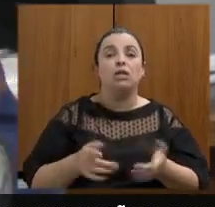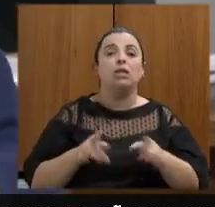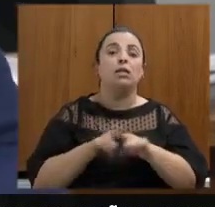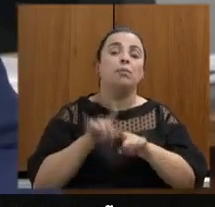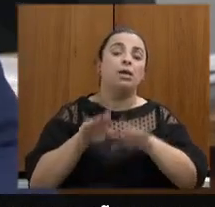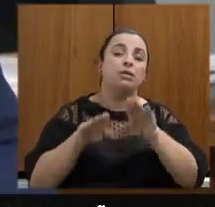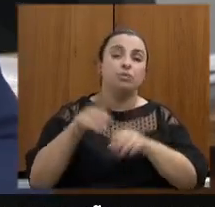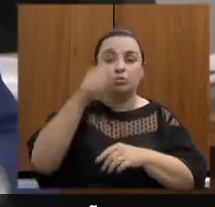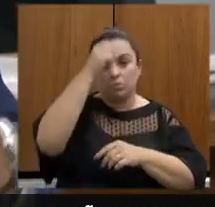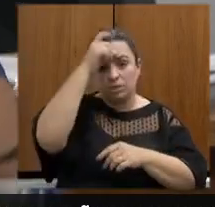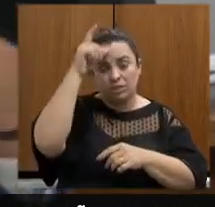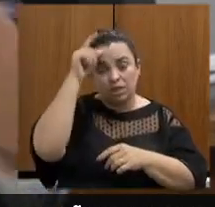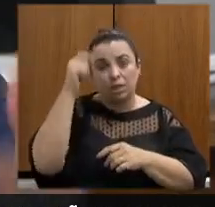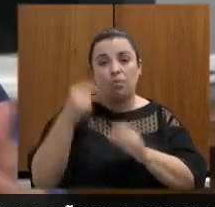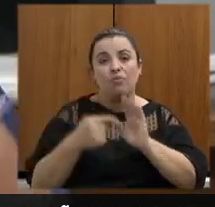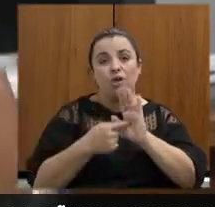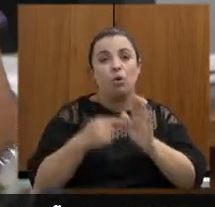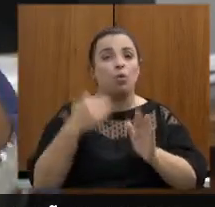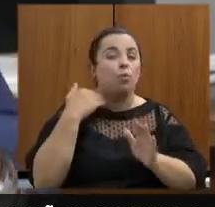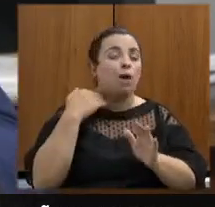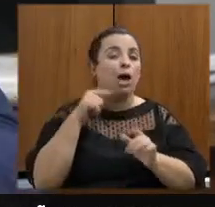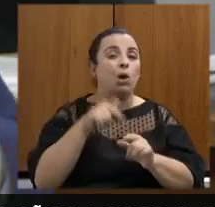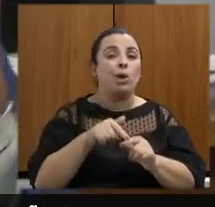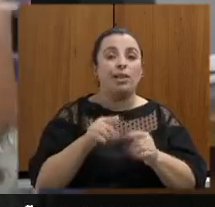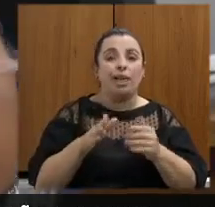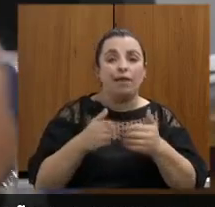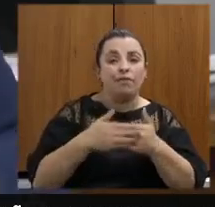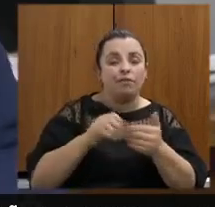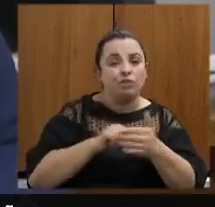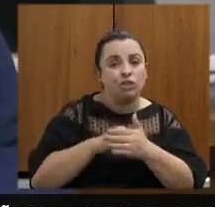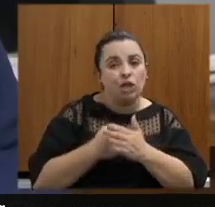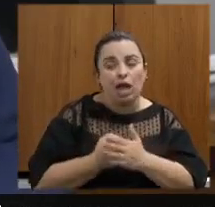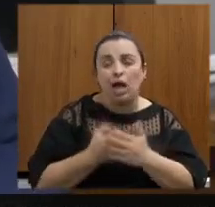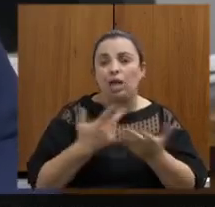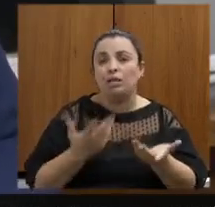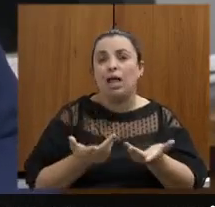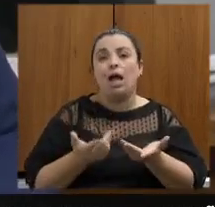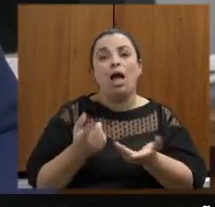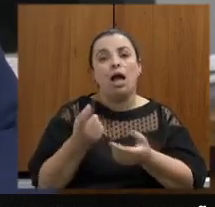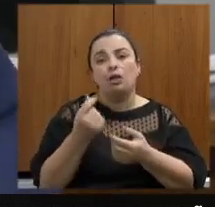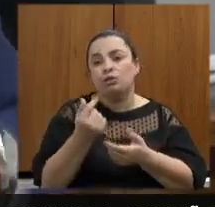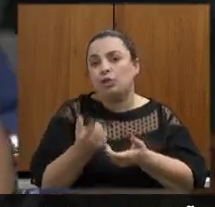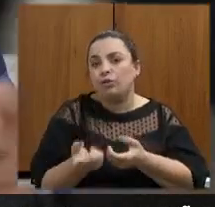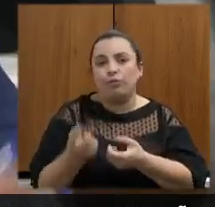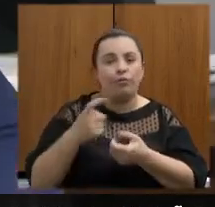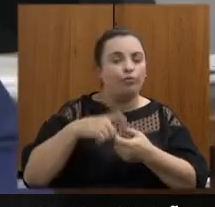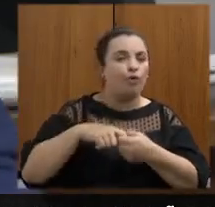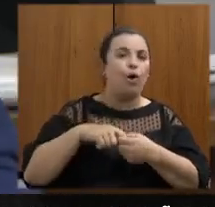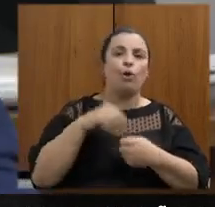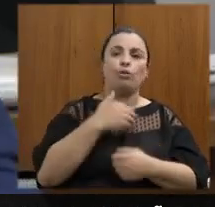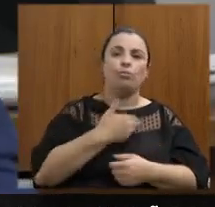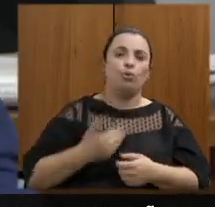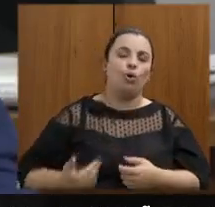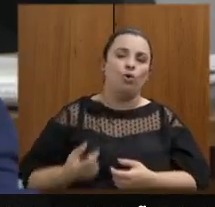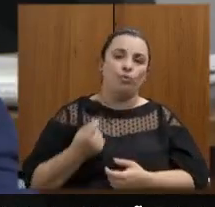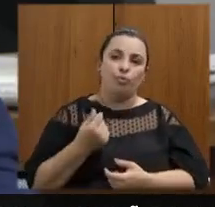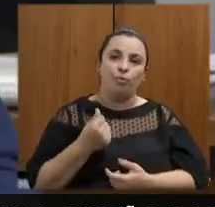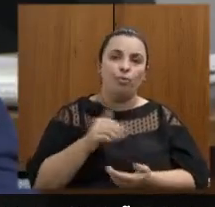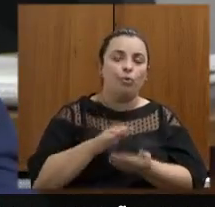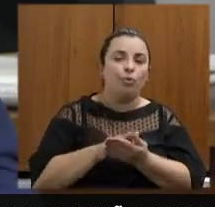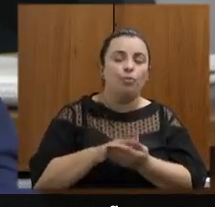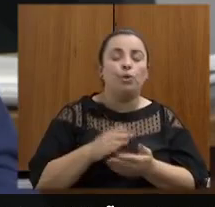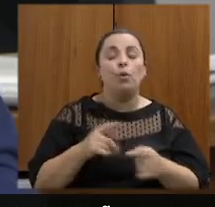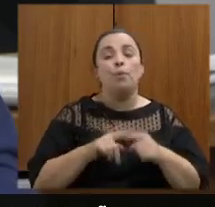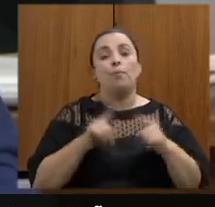indicou para o recebimento do recurso está fechado e aí o dinheiro acaba retornando aos cofres públicos mas importante salientar o